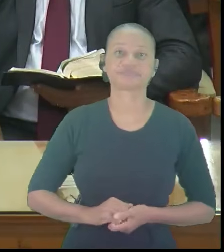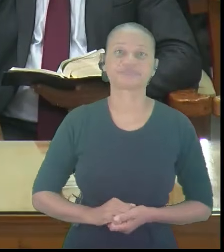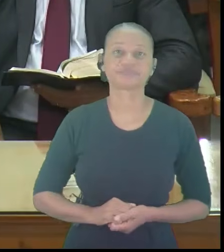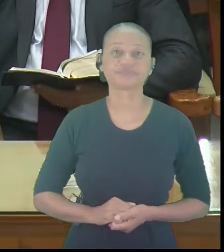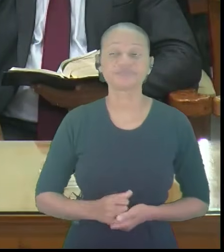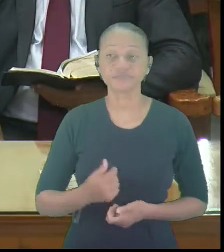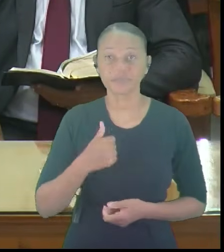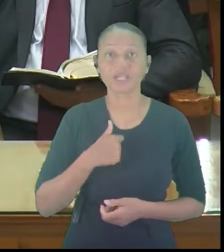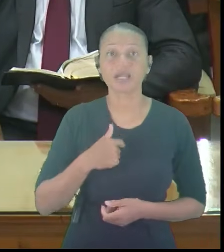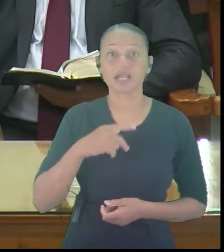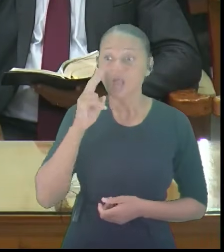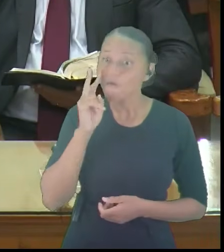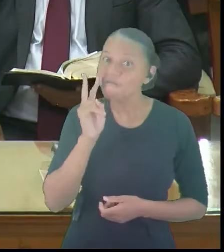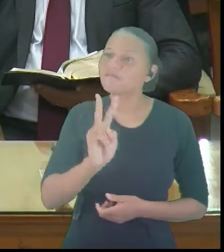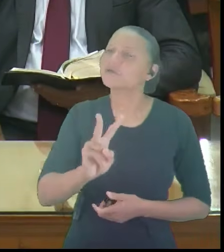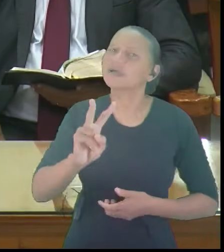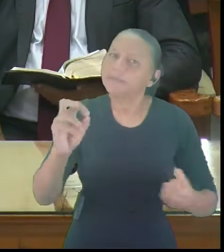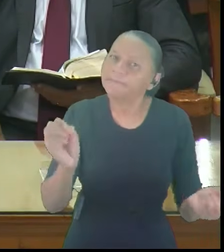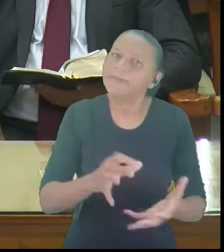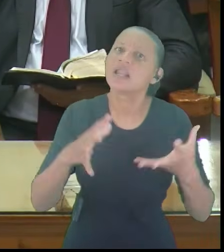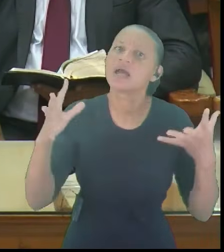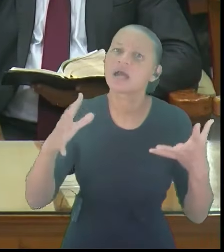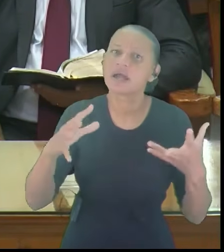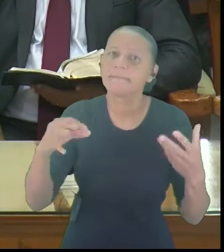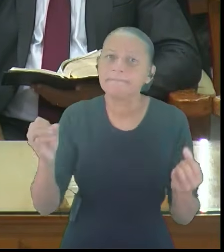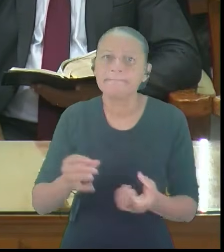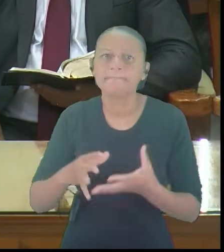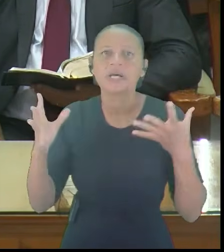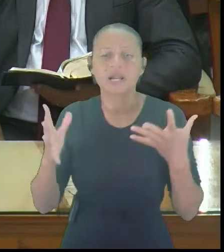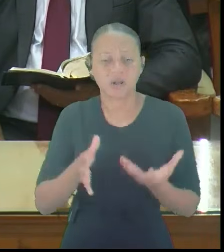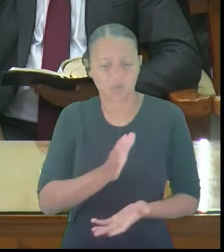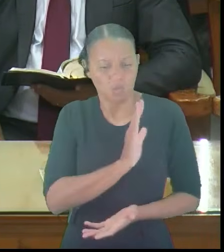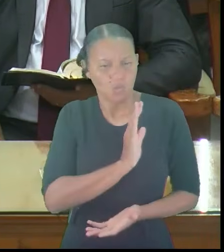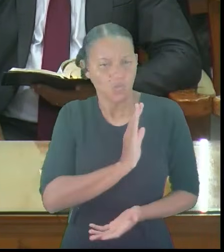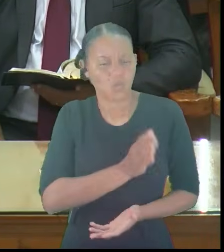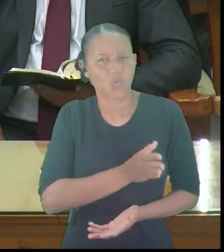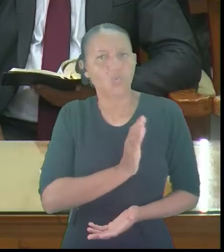Eu vi milagres de coração,